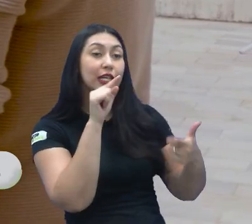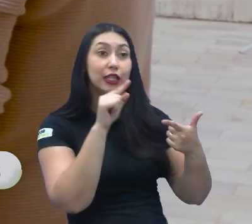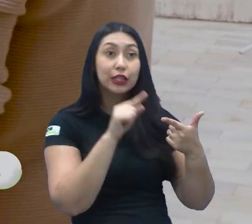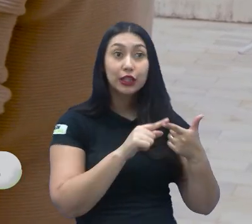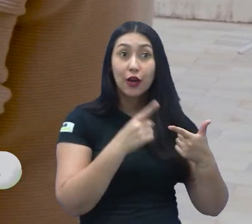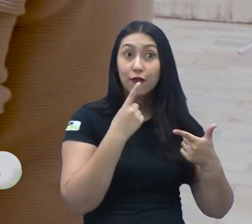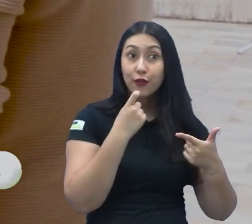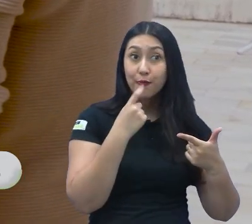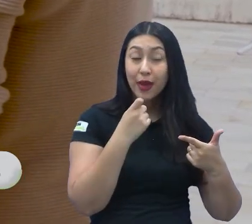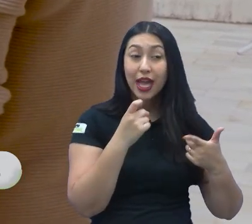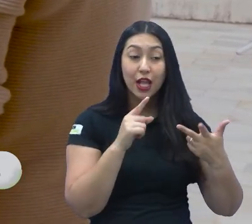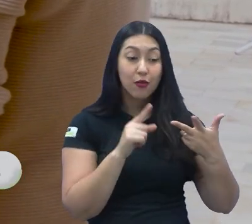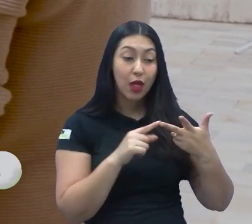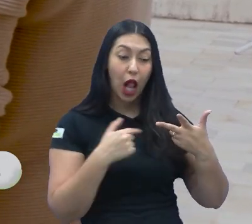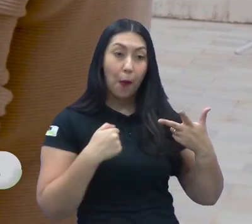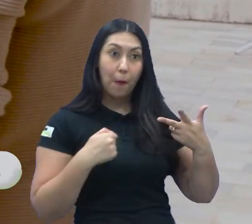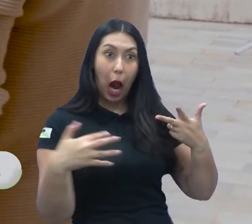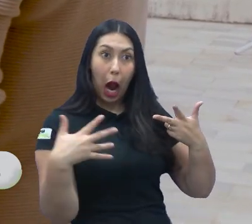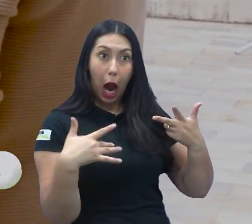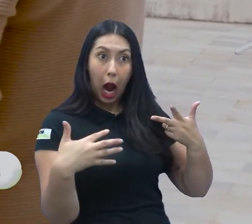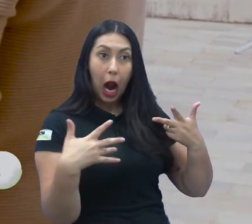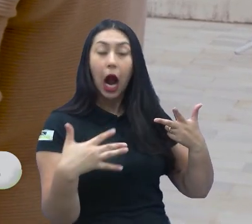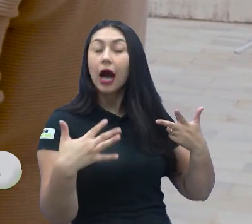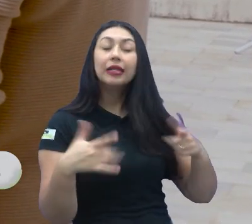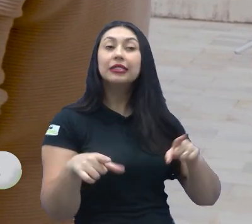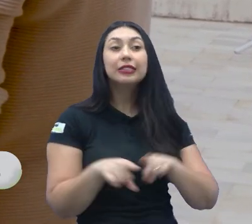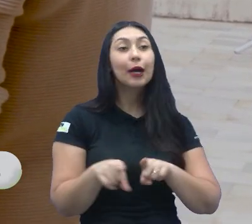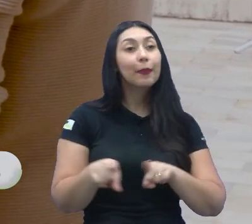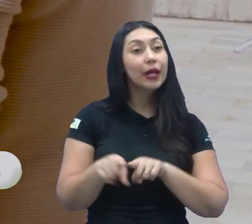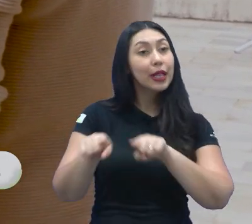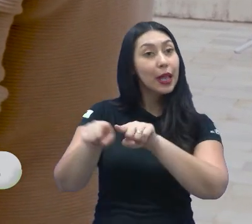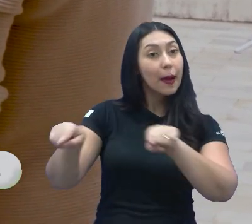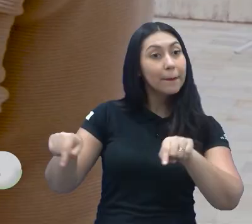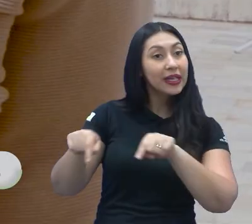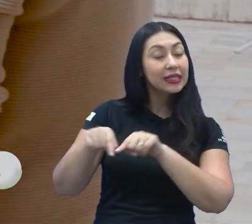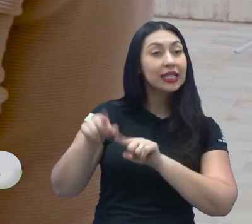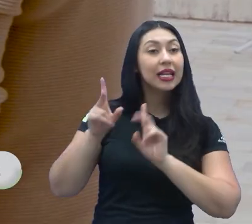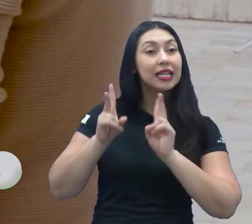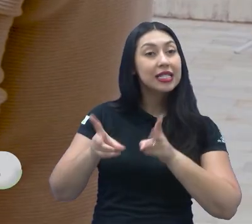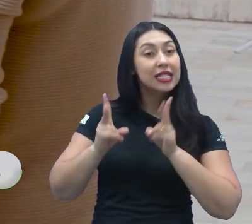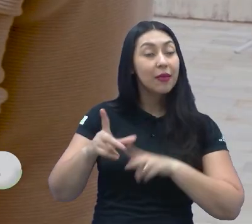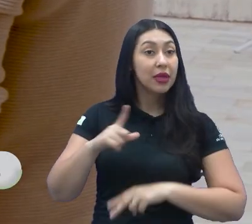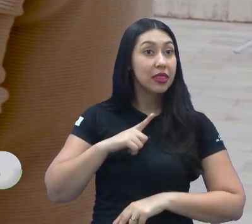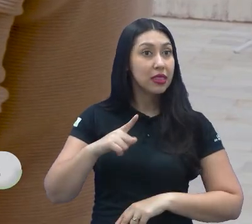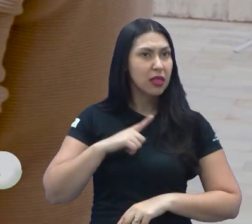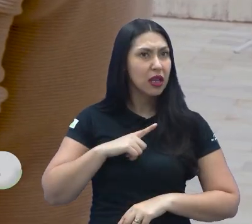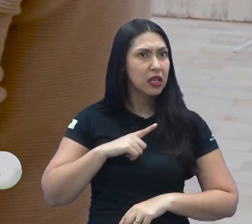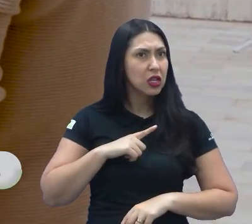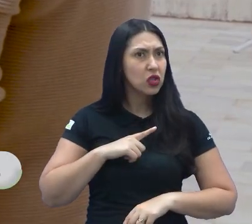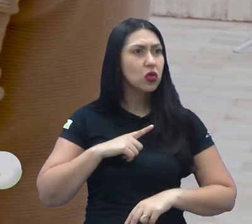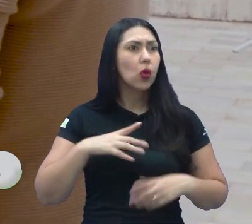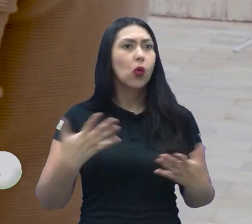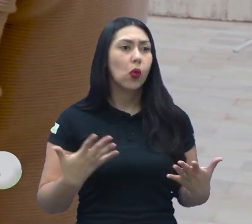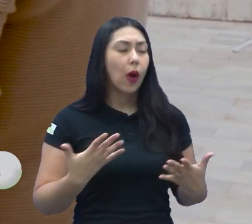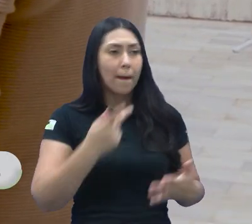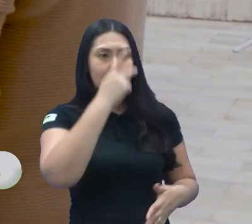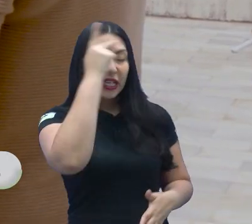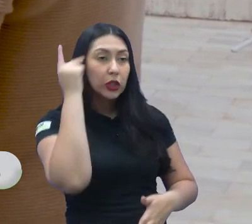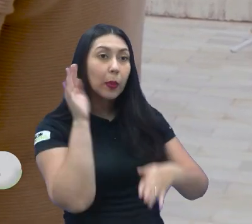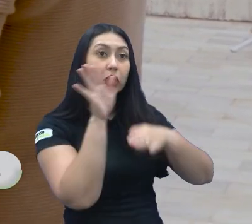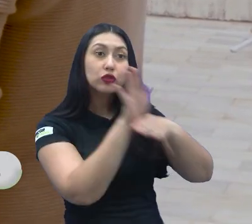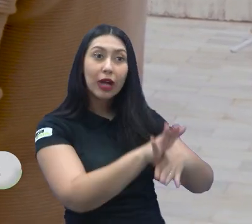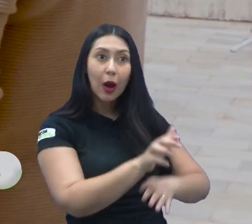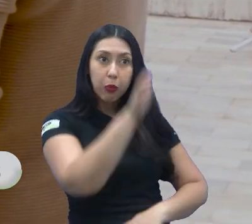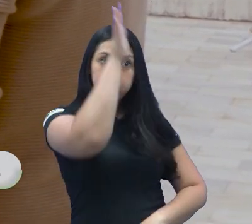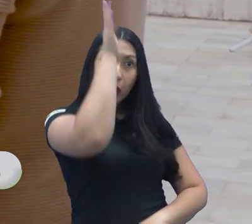gente pede para que, em piscinas coletivas, por exemplo, sempre vai ter a presença de um guarda-vidas, mas que o pai não só delegue para o guarda-vidas